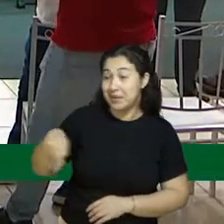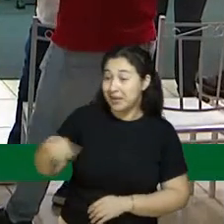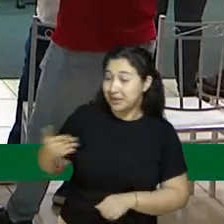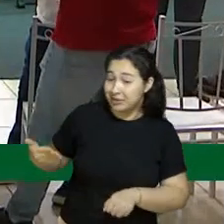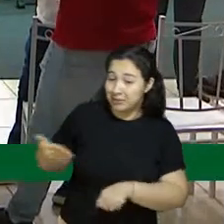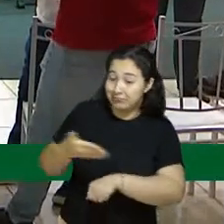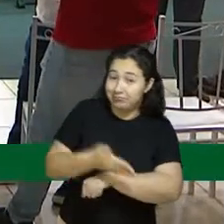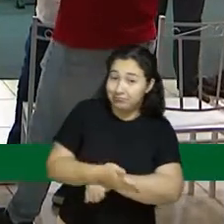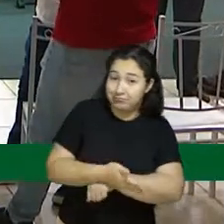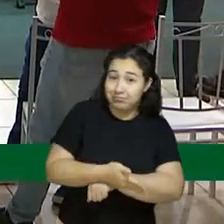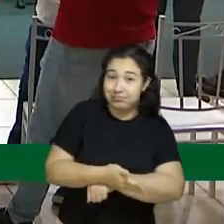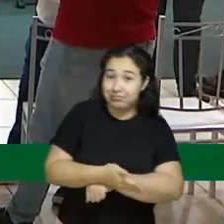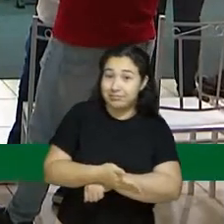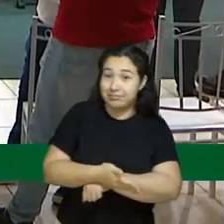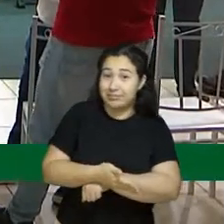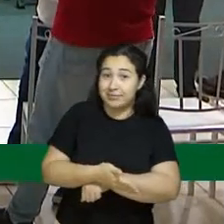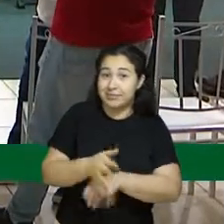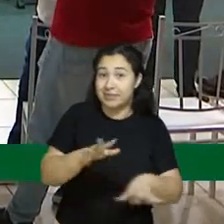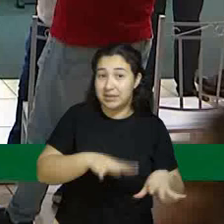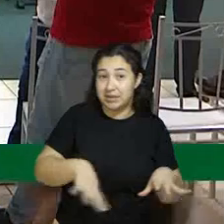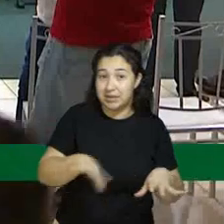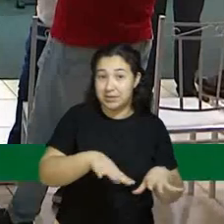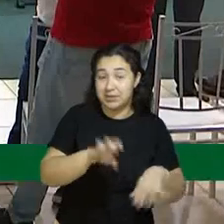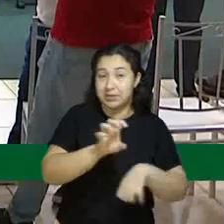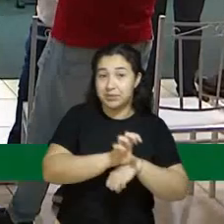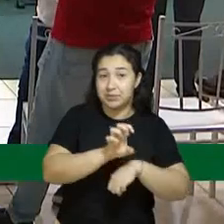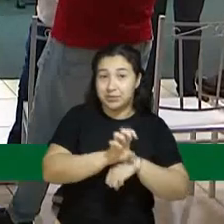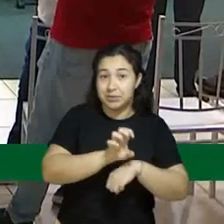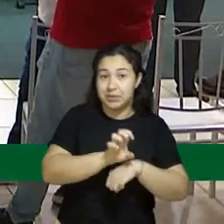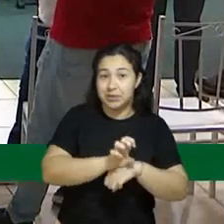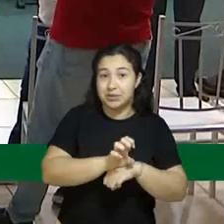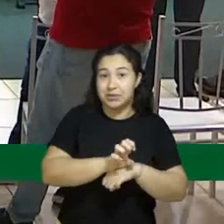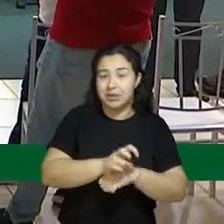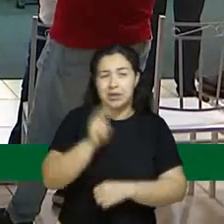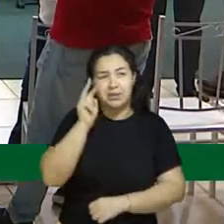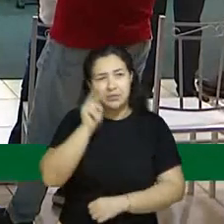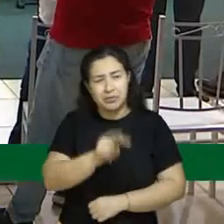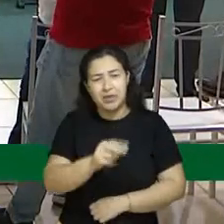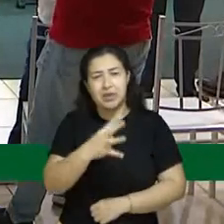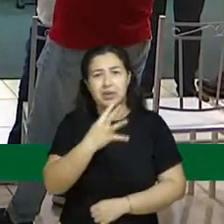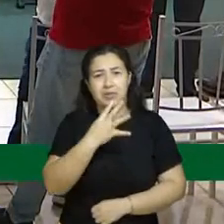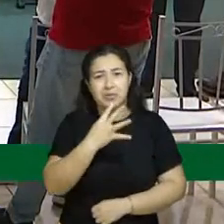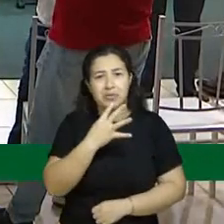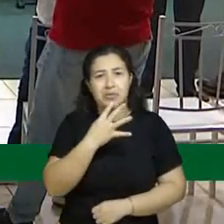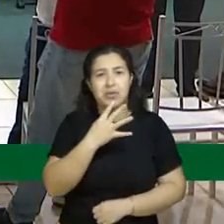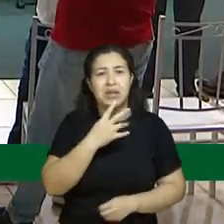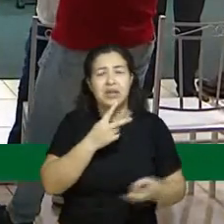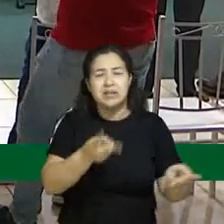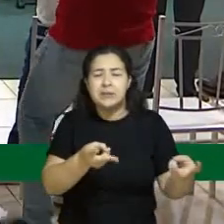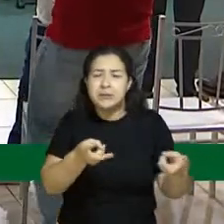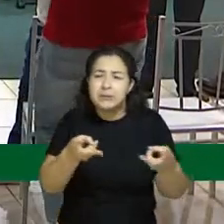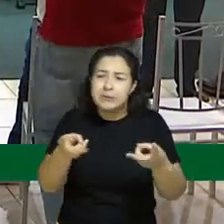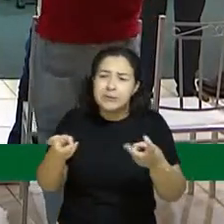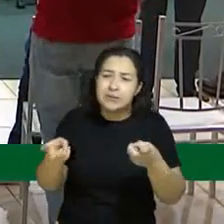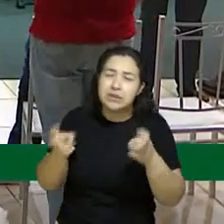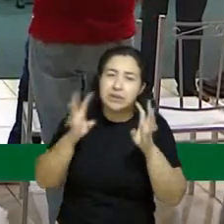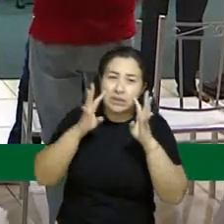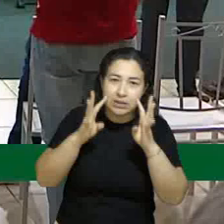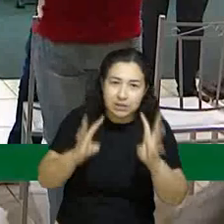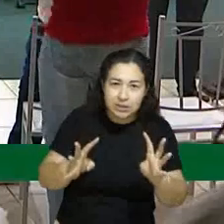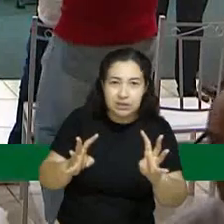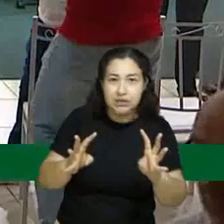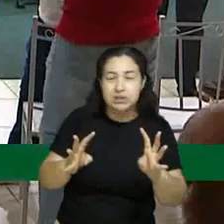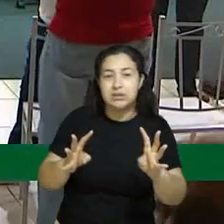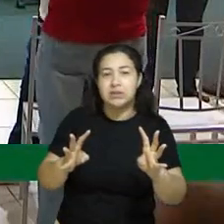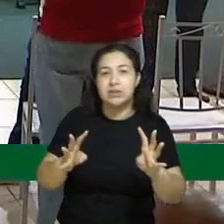cada período para uma região do Estado e poder olhar com um carinho especial, de forma mais